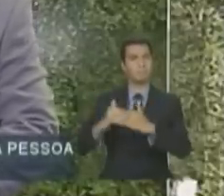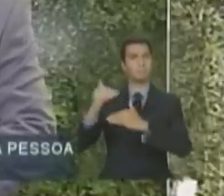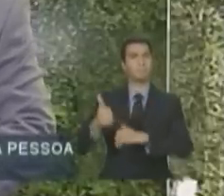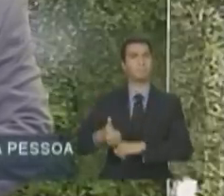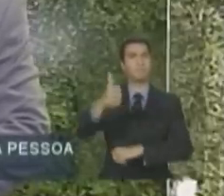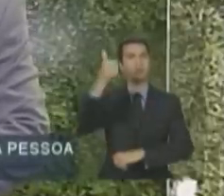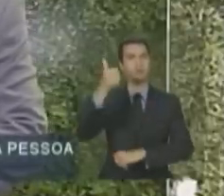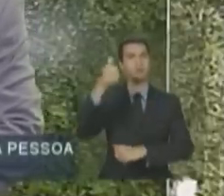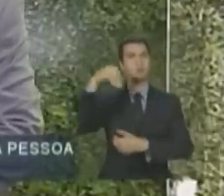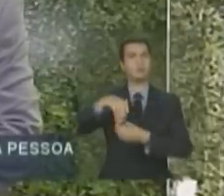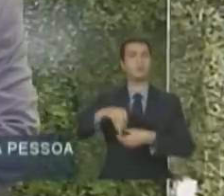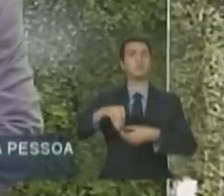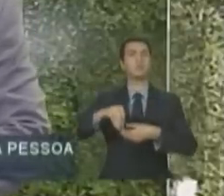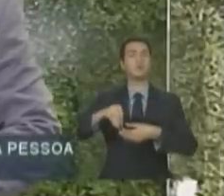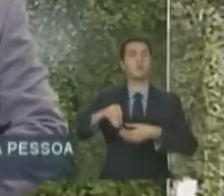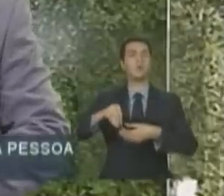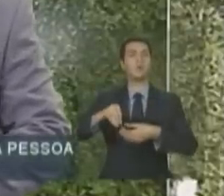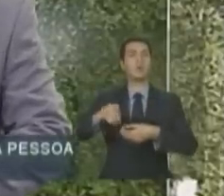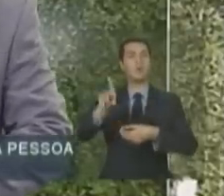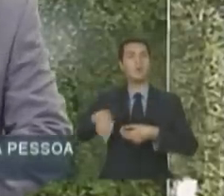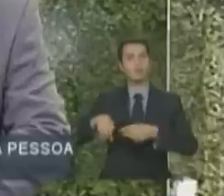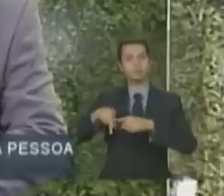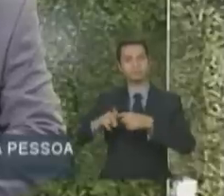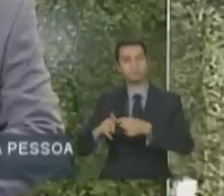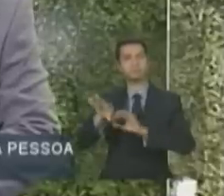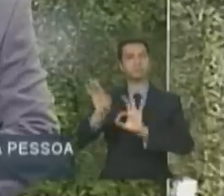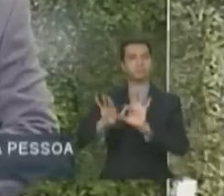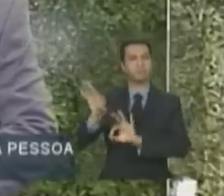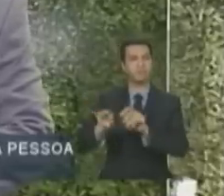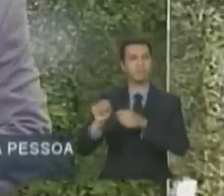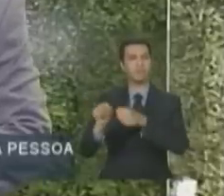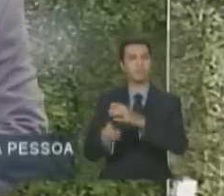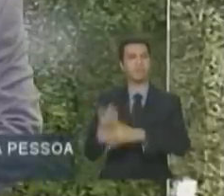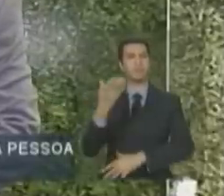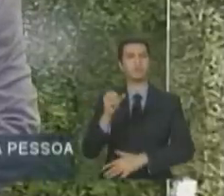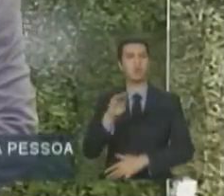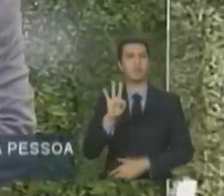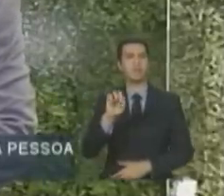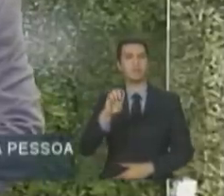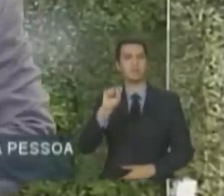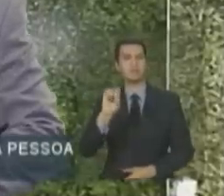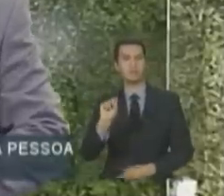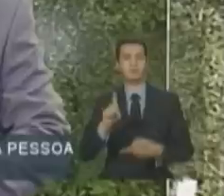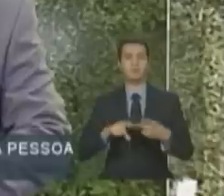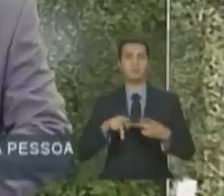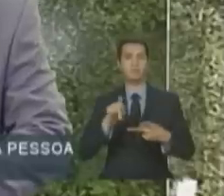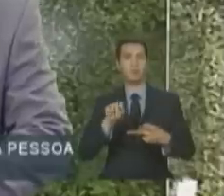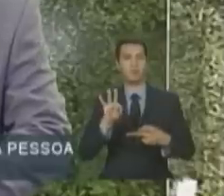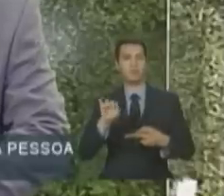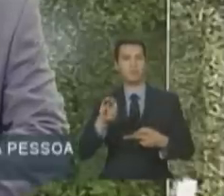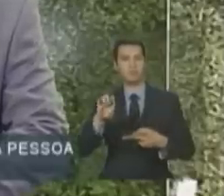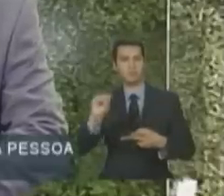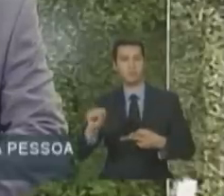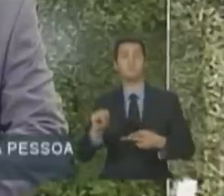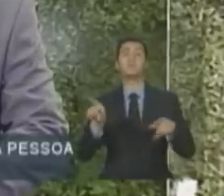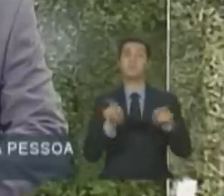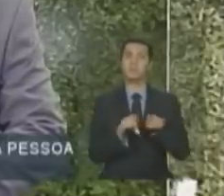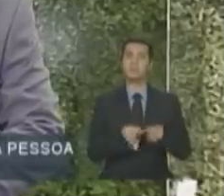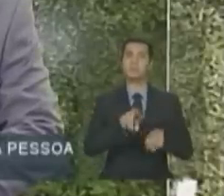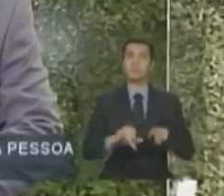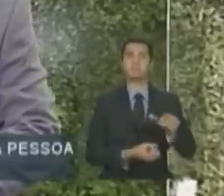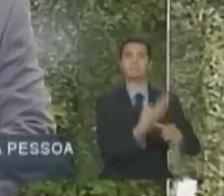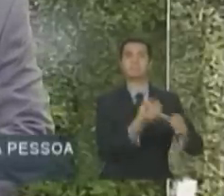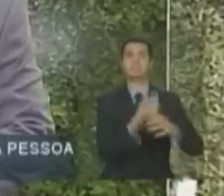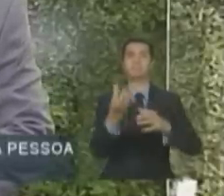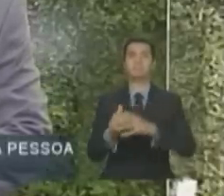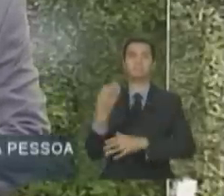das oficinas de órtese e prótese existentes, implantação de mais 19 oficinas de órtese e prótese, dentre elas,